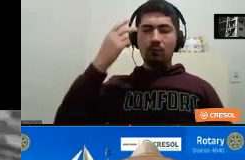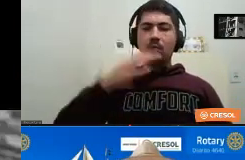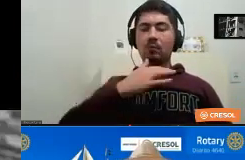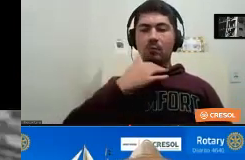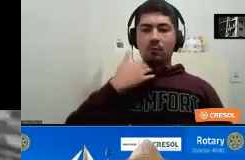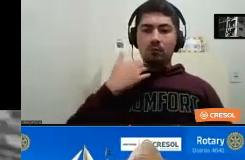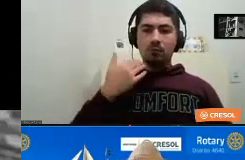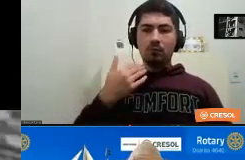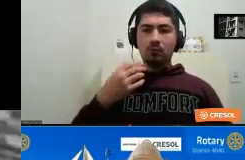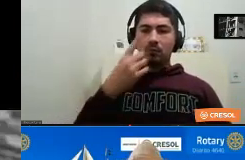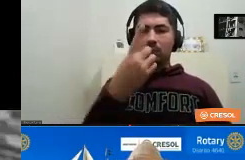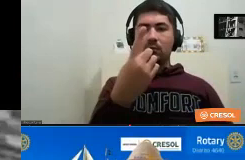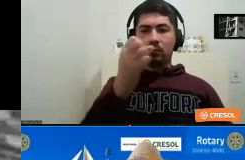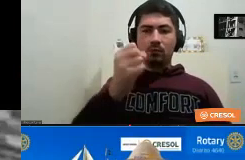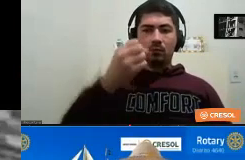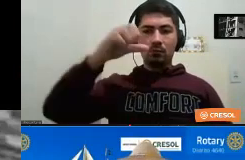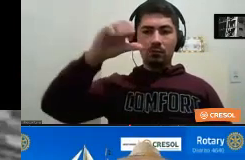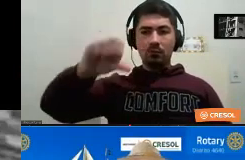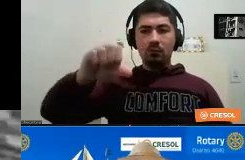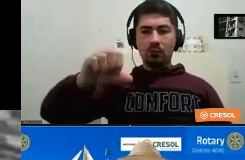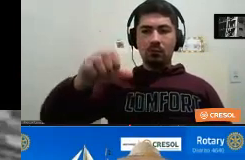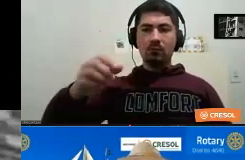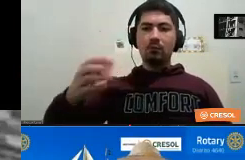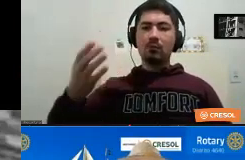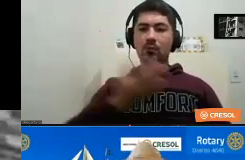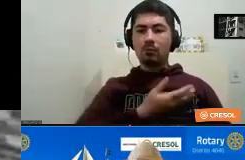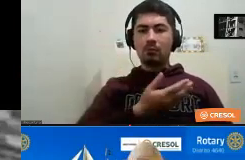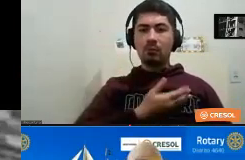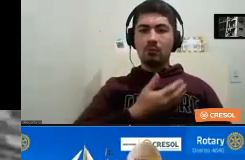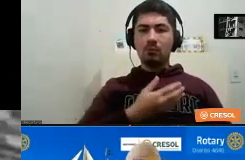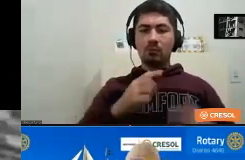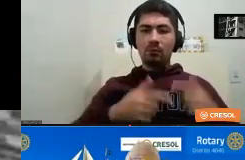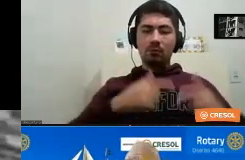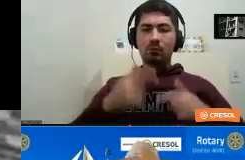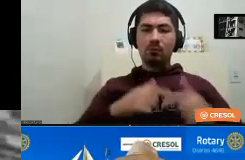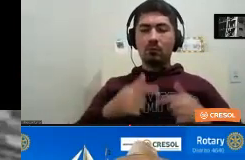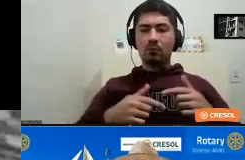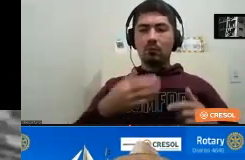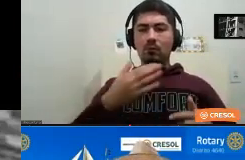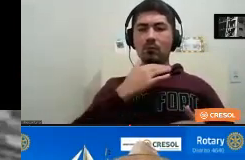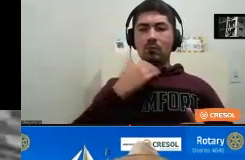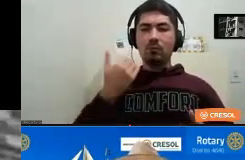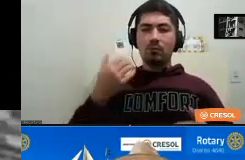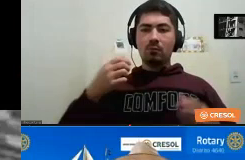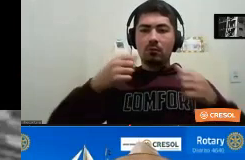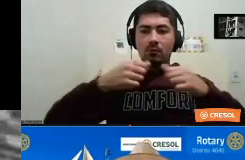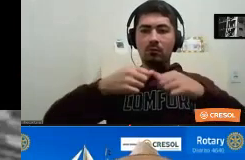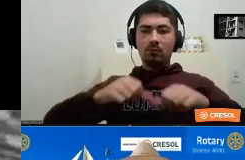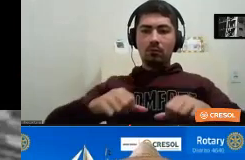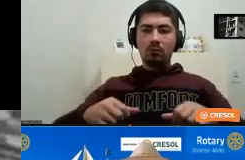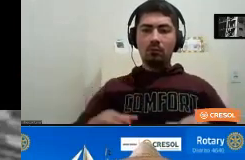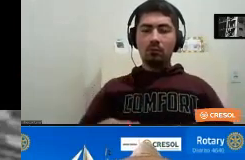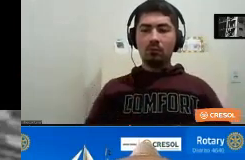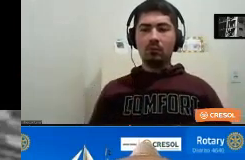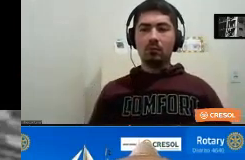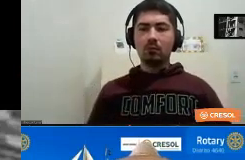são 189 pessoas, eram meus companheiros de trabalho que acabaram ficando, morrendo naquela